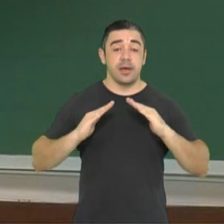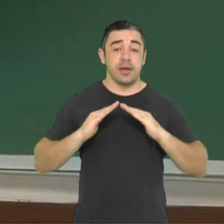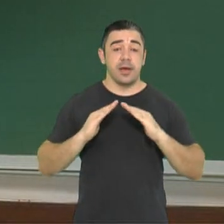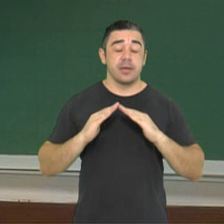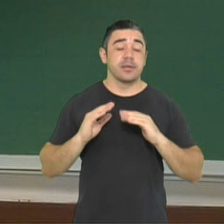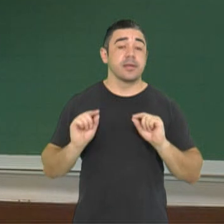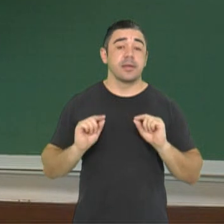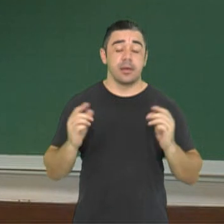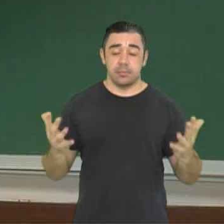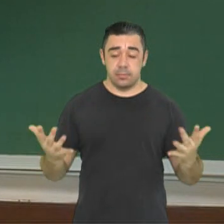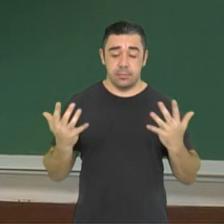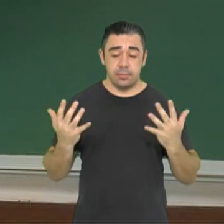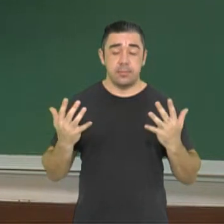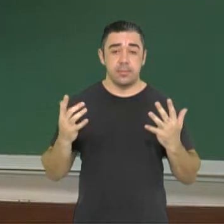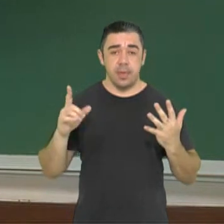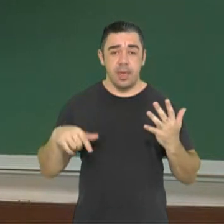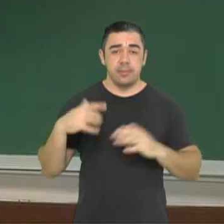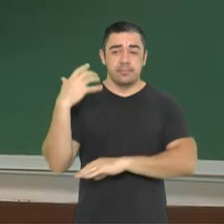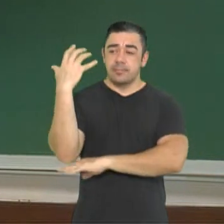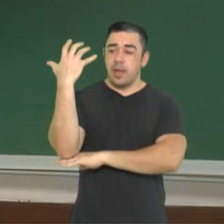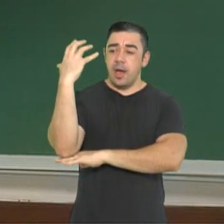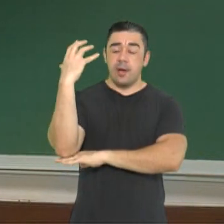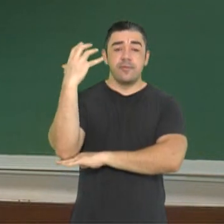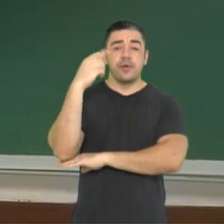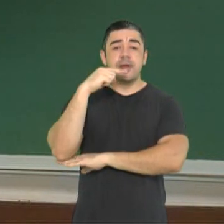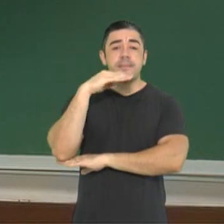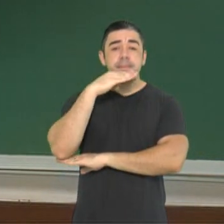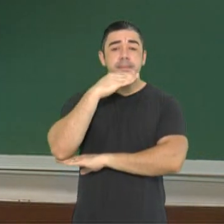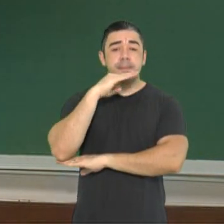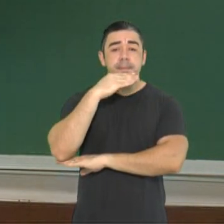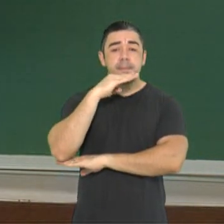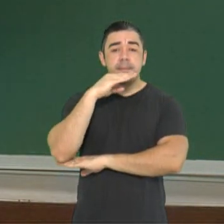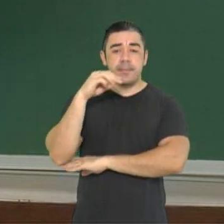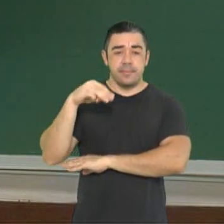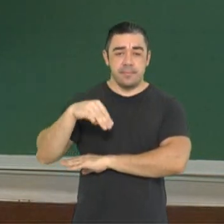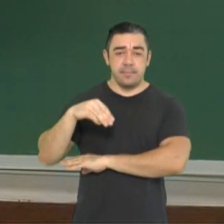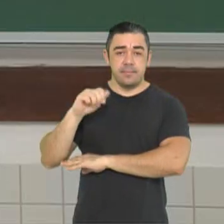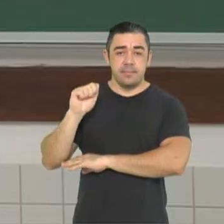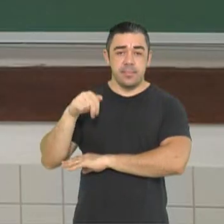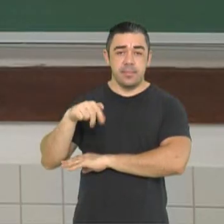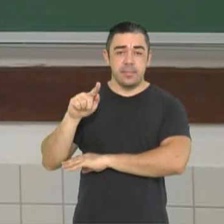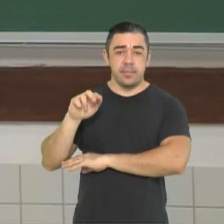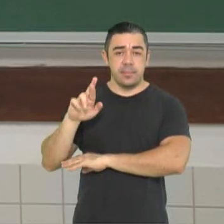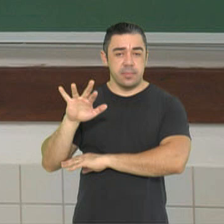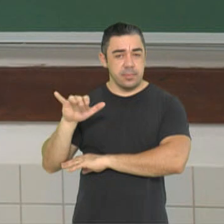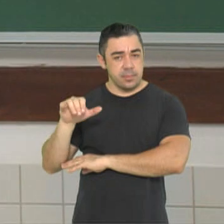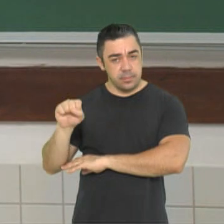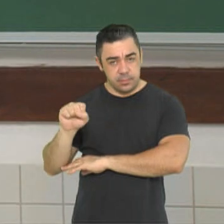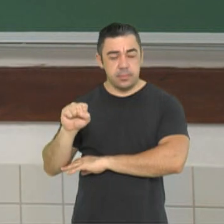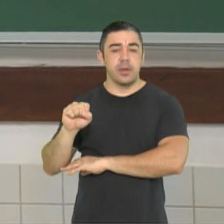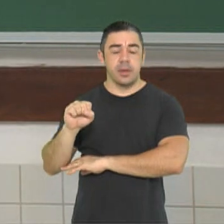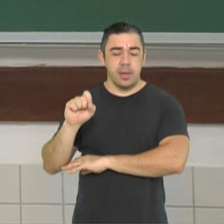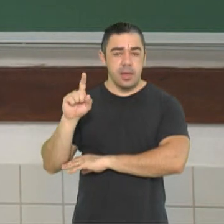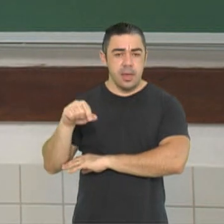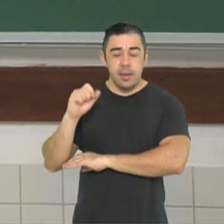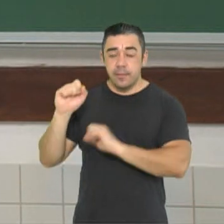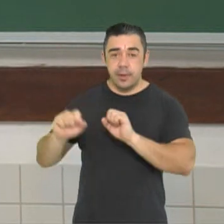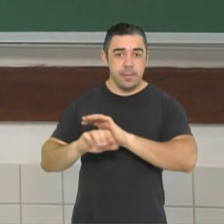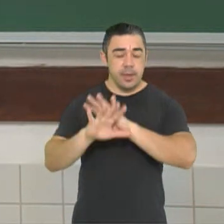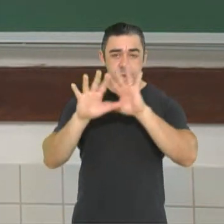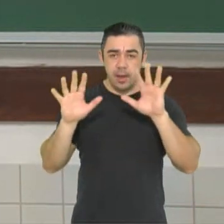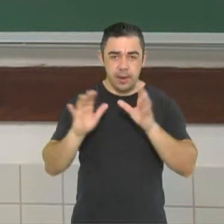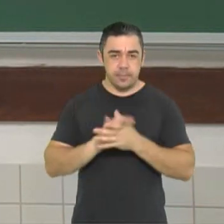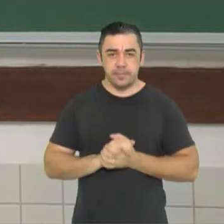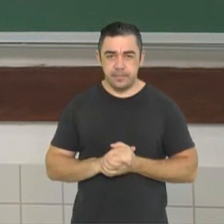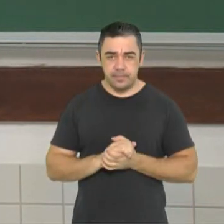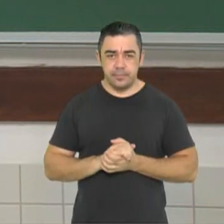que está recebendo essa pessoa? As mangueiras. Então, por isso que nós temos a personificação. Então, isso fica bem claro no texto.